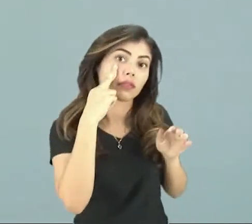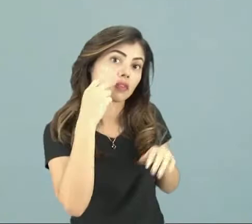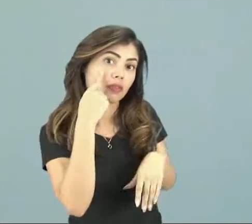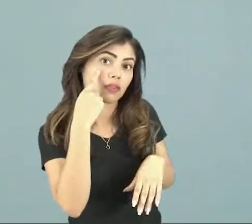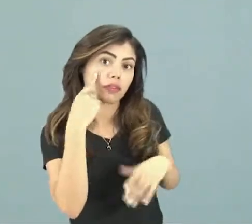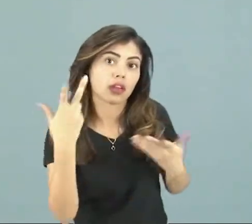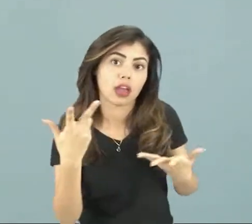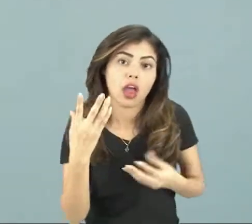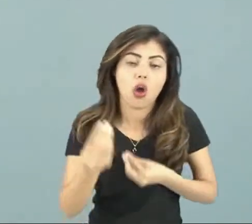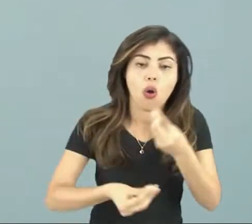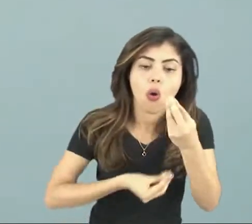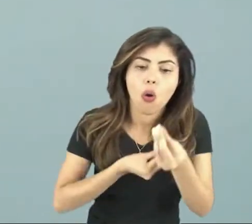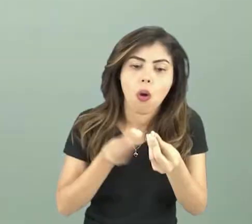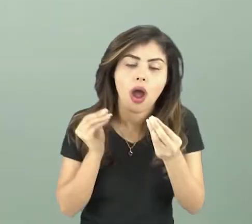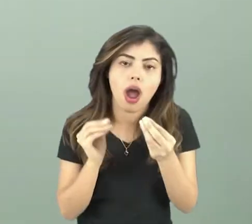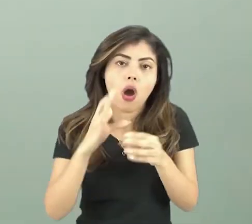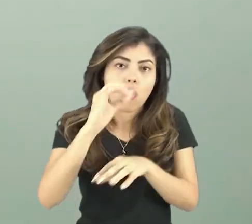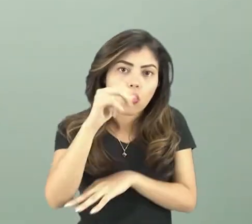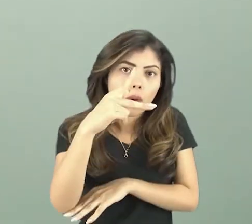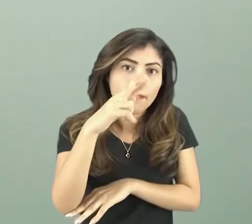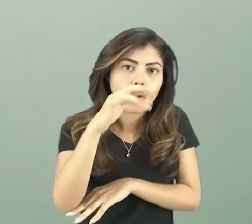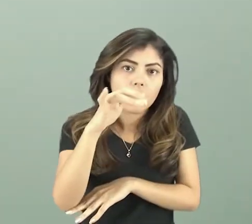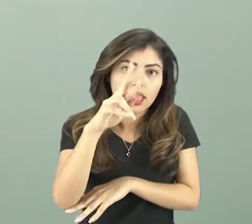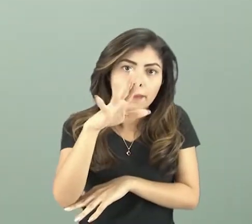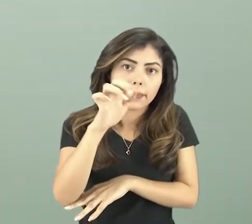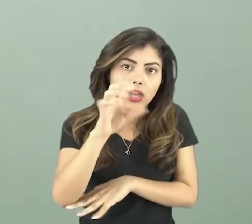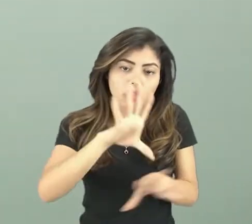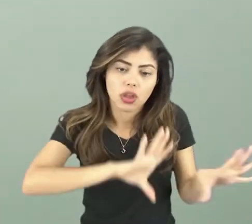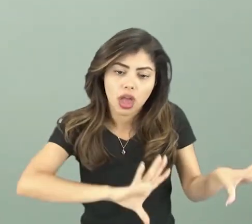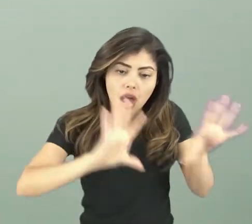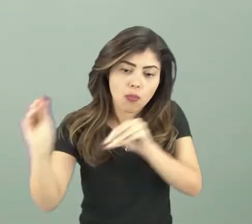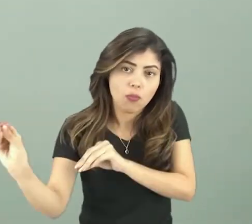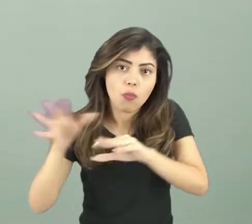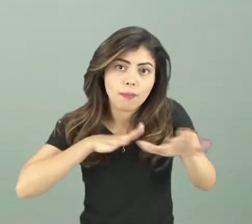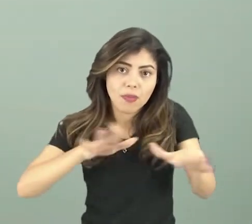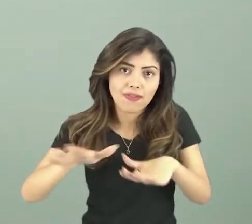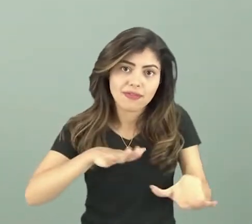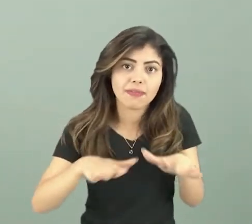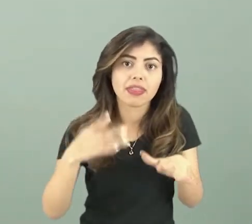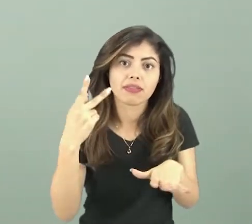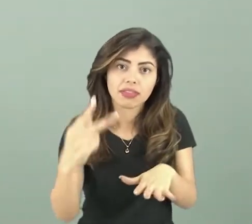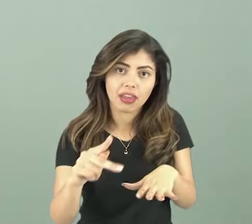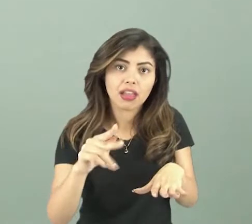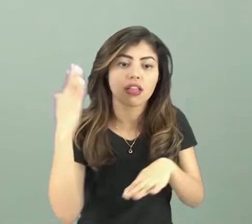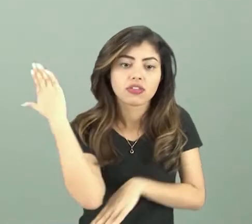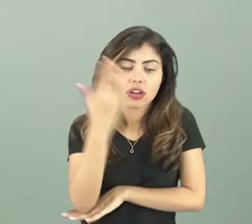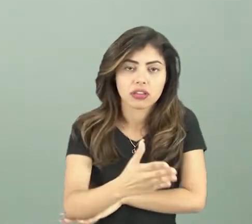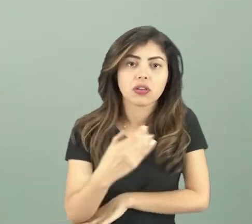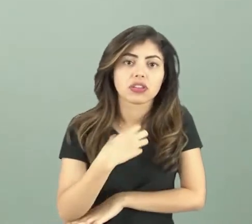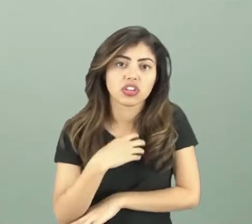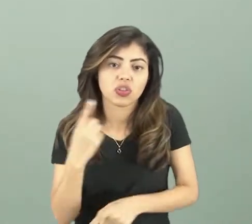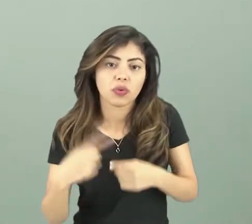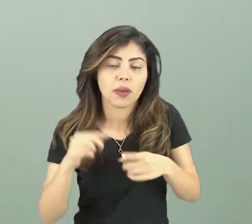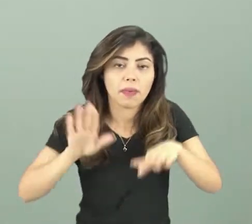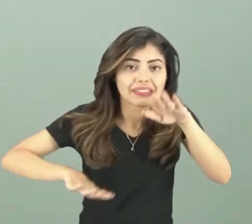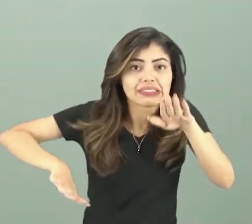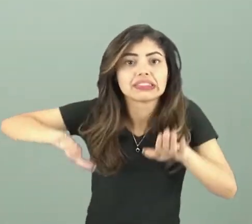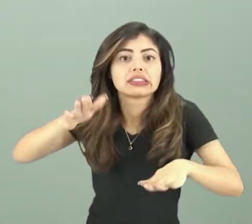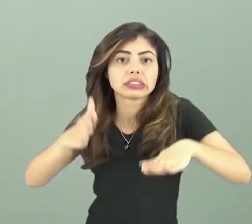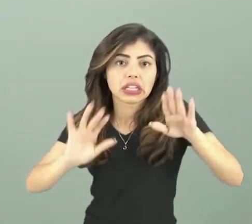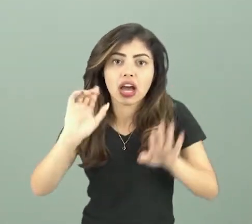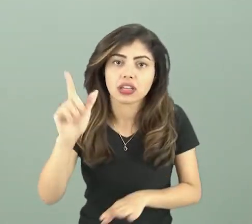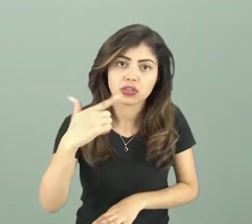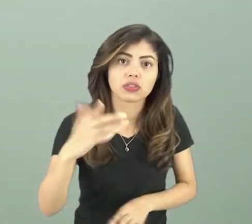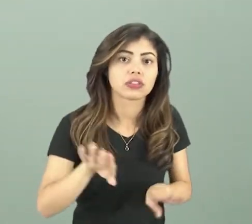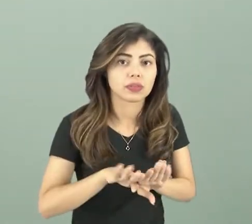o comportamento dessa carga, o deslocamento dela em relação à direção e o sentido, porque isso pode variar as outras